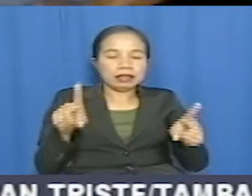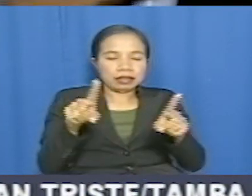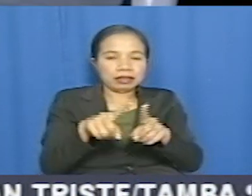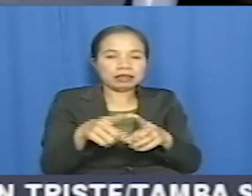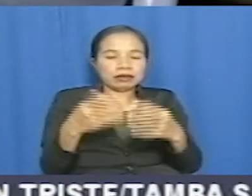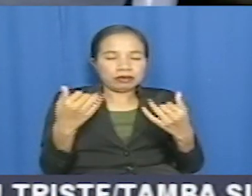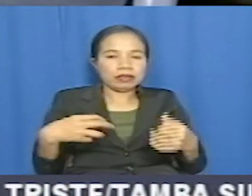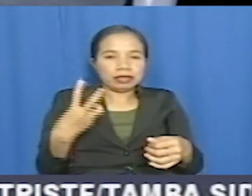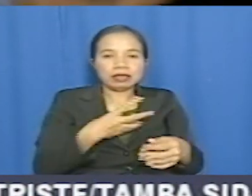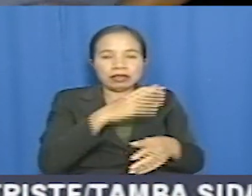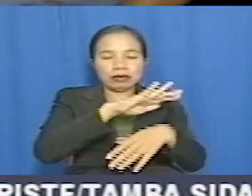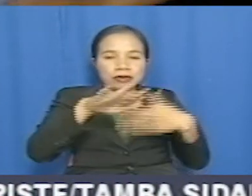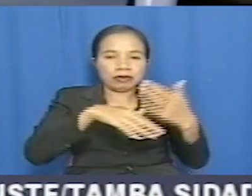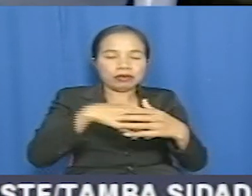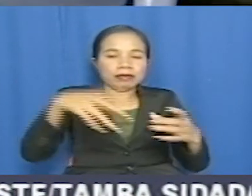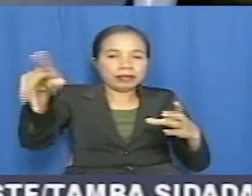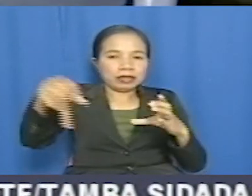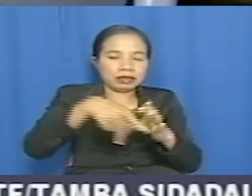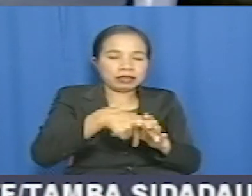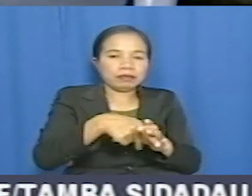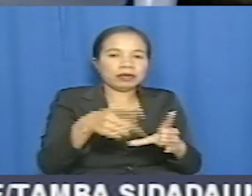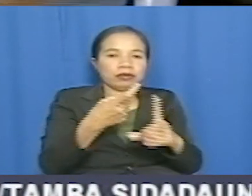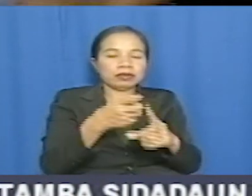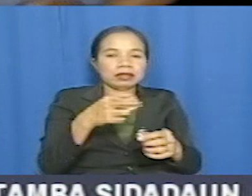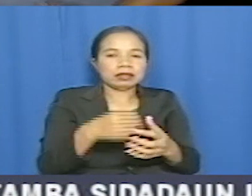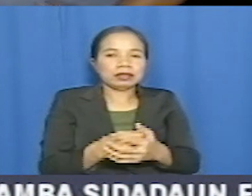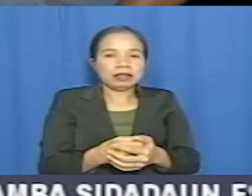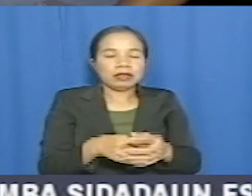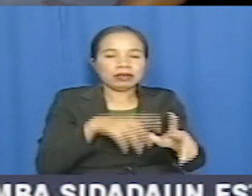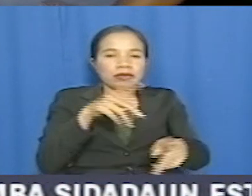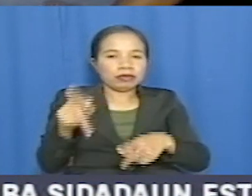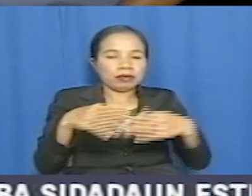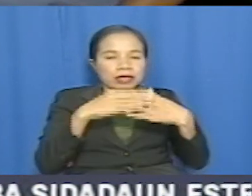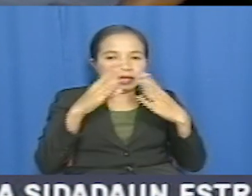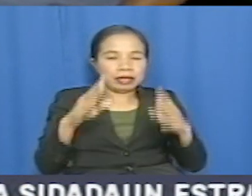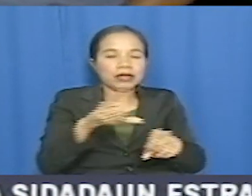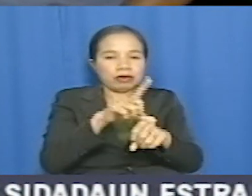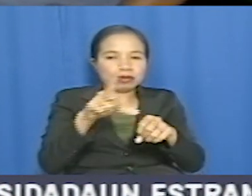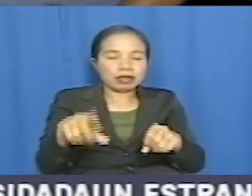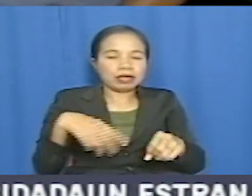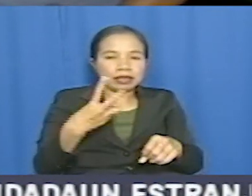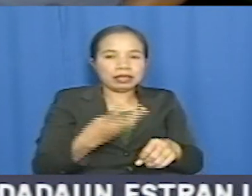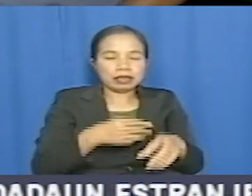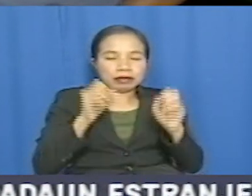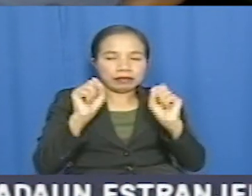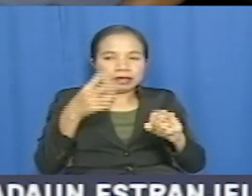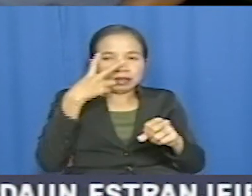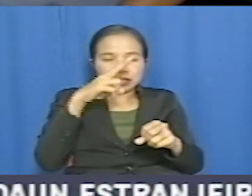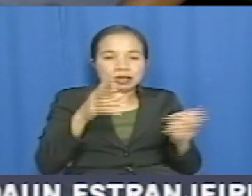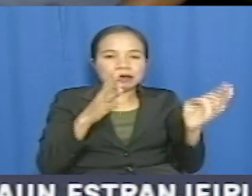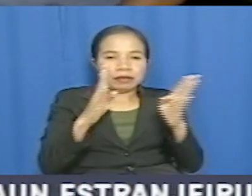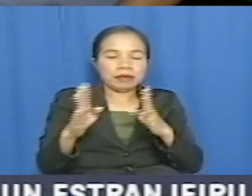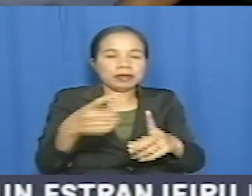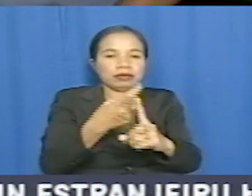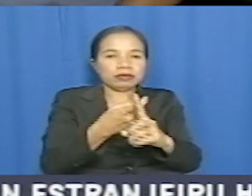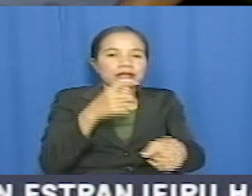hoto akompanya husi RTTL no mede komunidade autoridade local Sirahotu e também reca a preparação maio